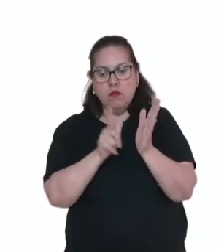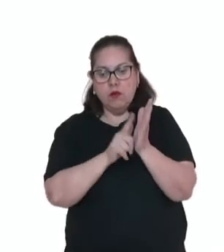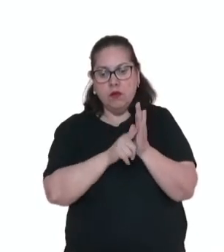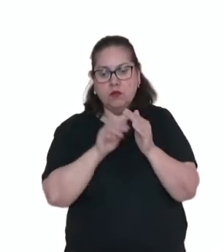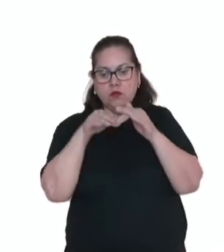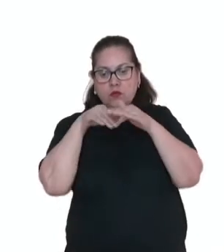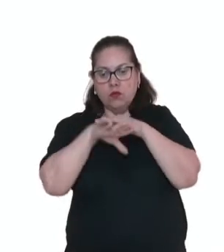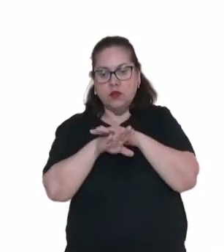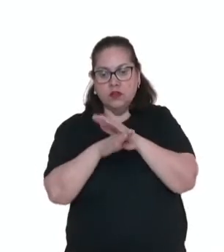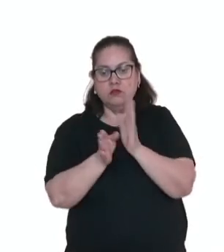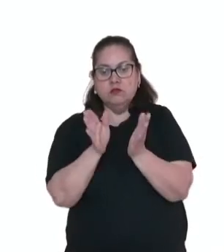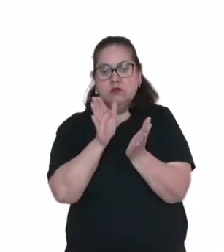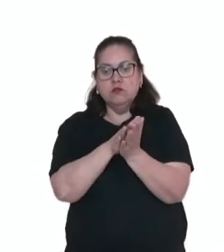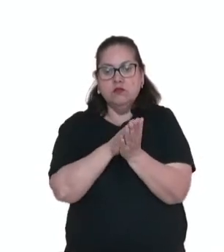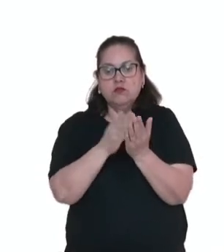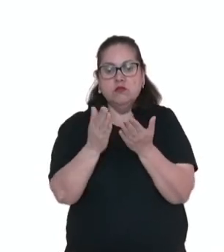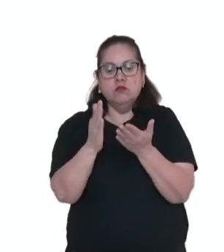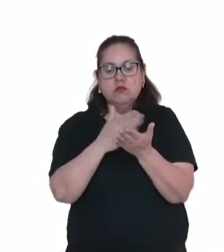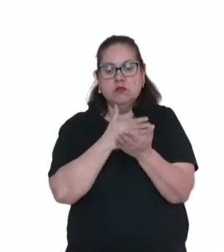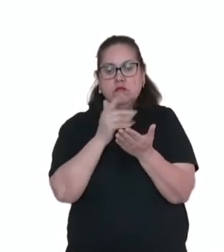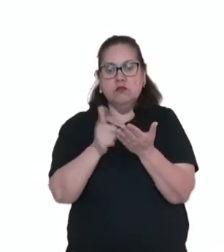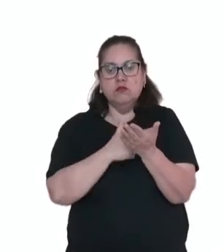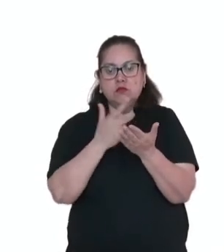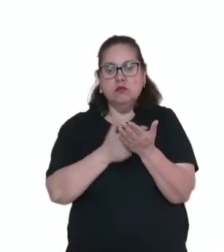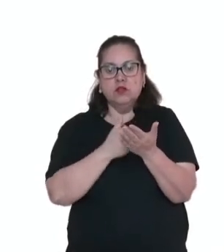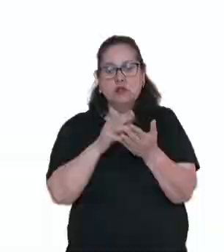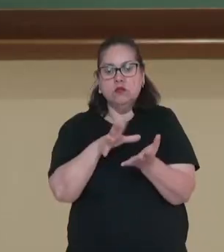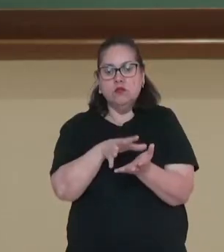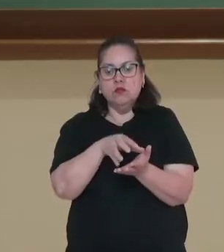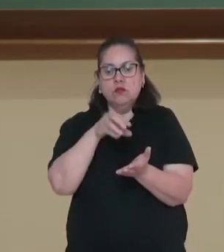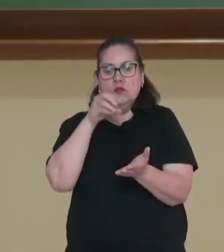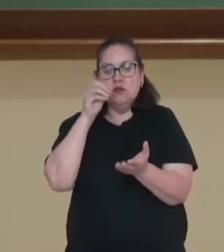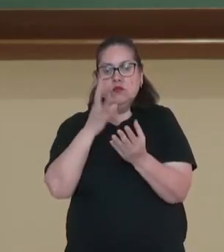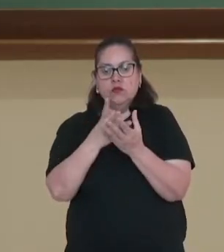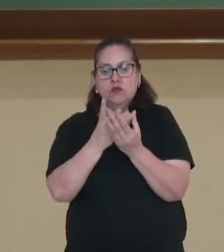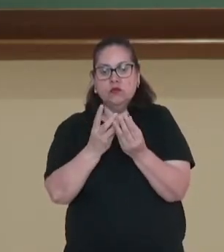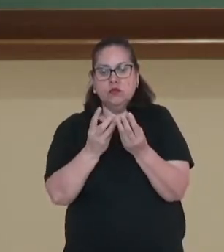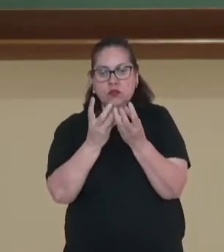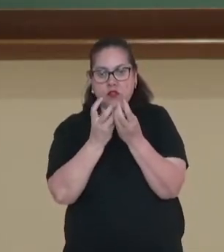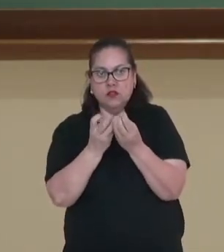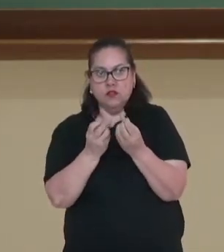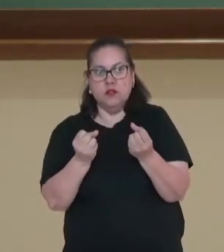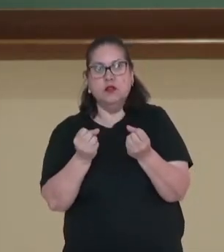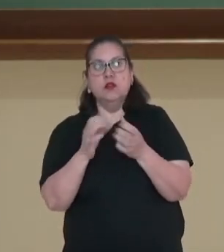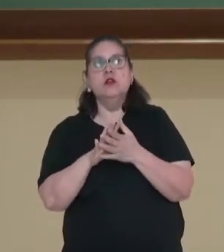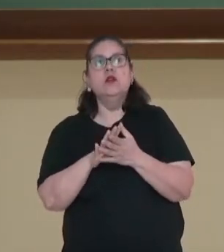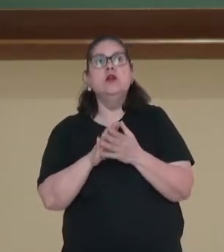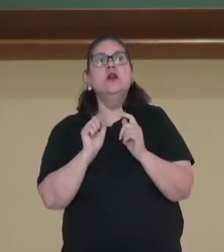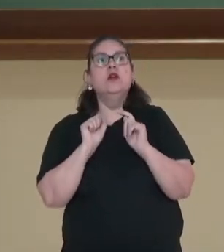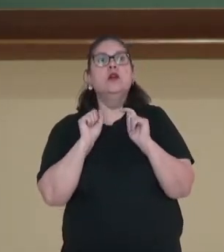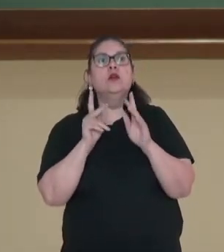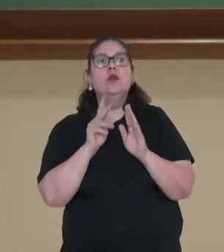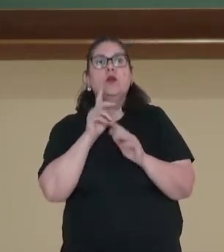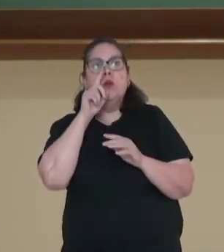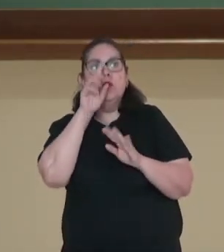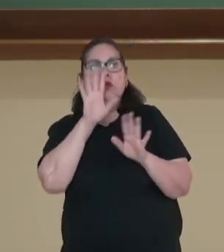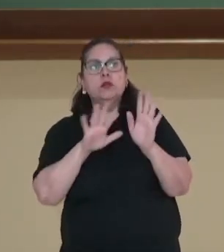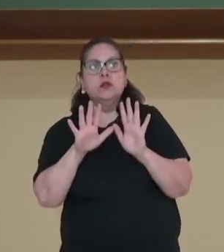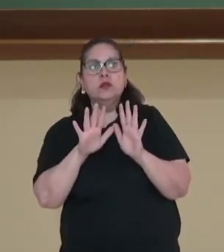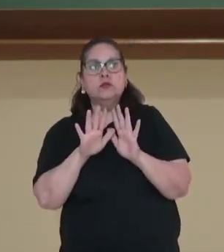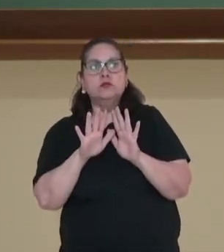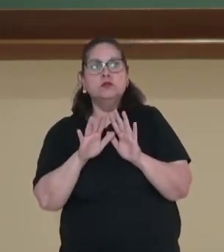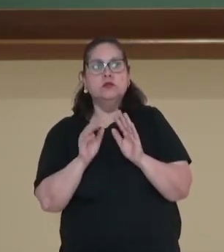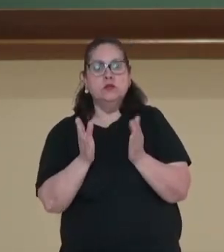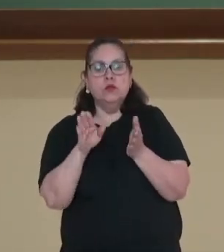guarde dentro de livros. Qualquer livro. O livro vai retirar a umidade da planta e vai deixar ela seca, ok? Cuide para não dobrar.